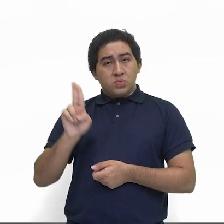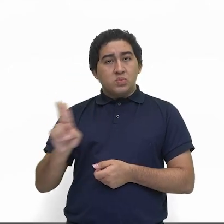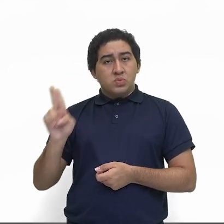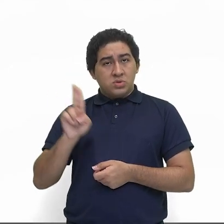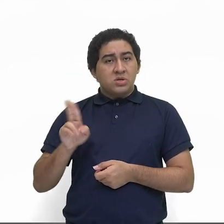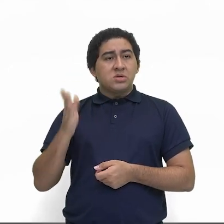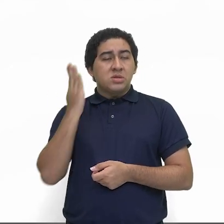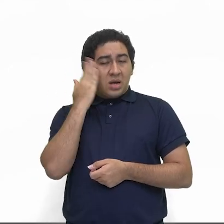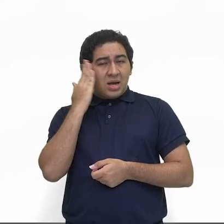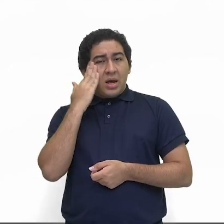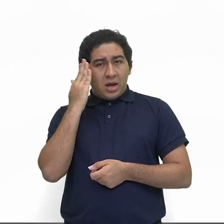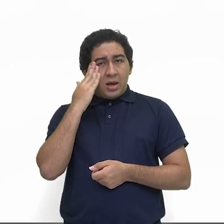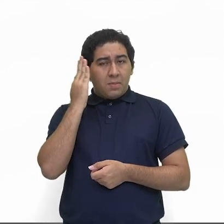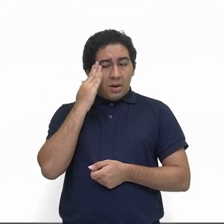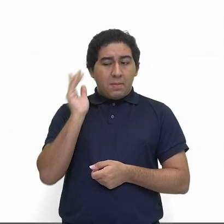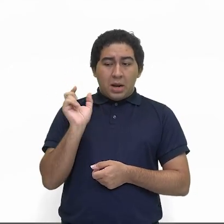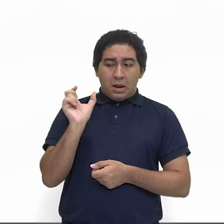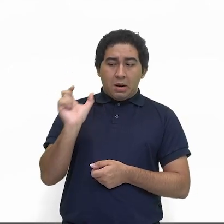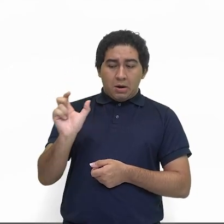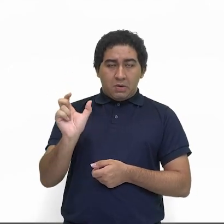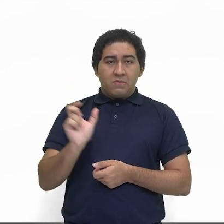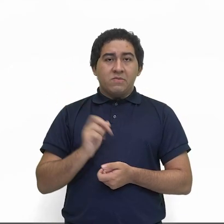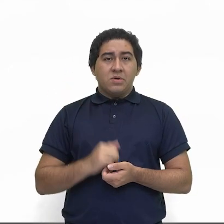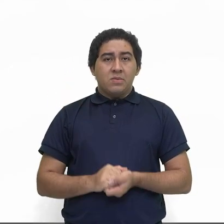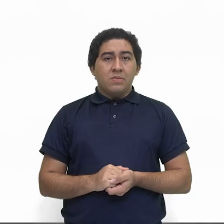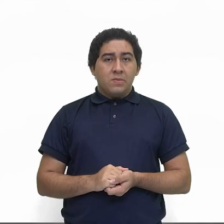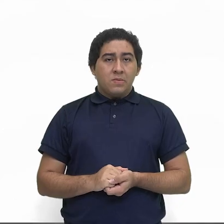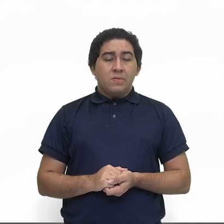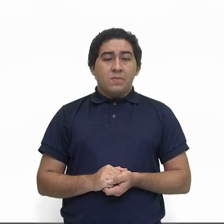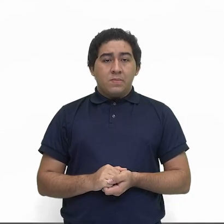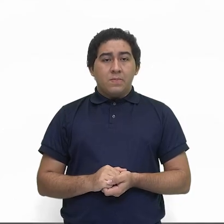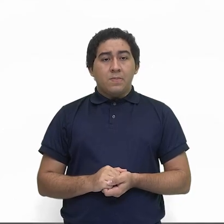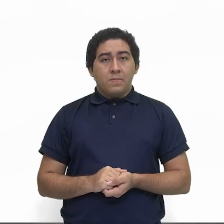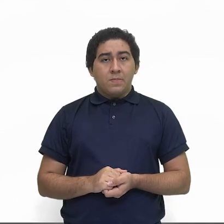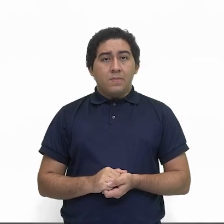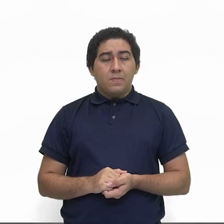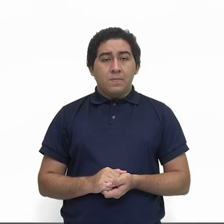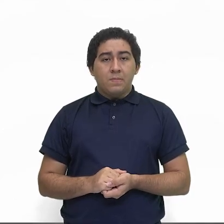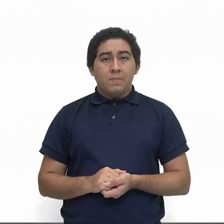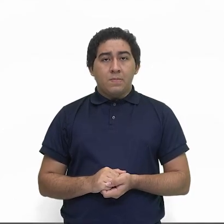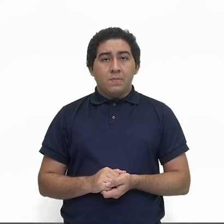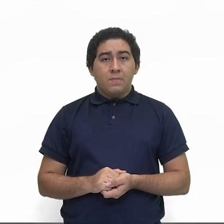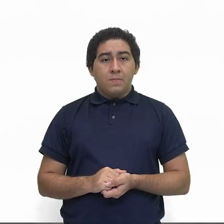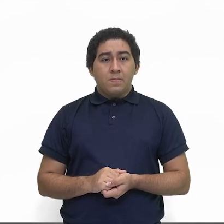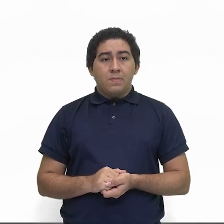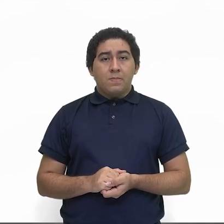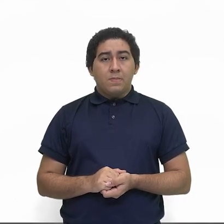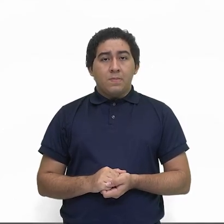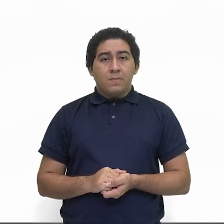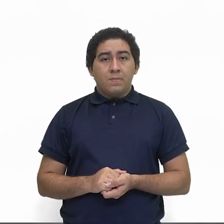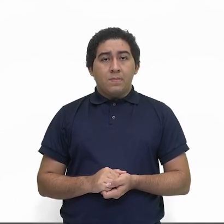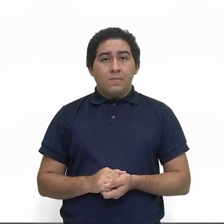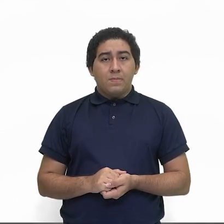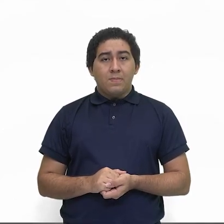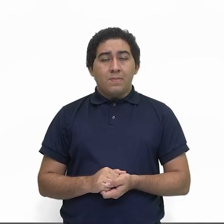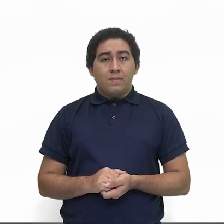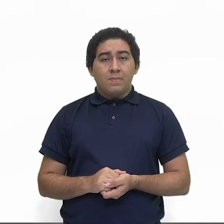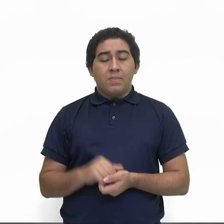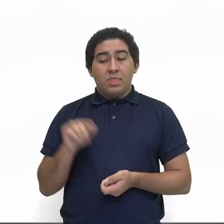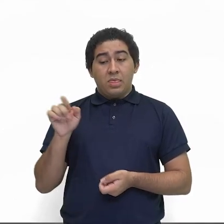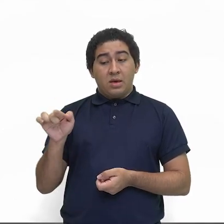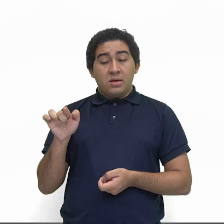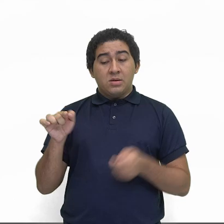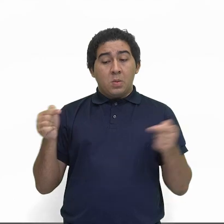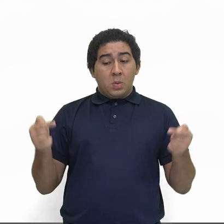e vou fazer um circuito. Então, vejam que essa palavra, circuito, tem a ver com o quê? Tem